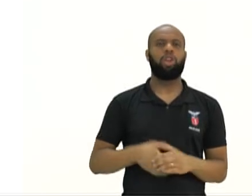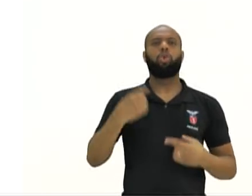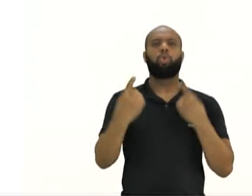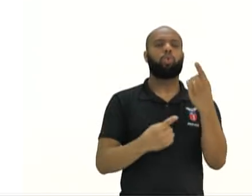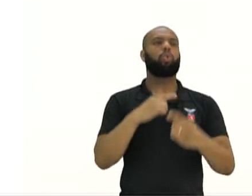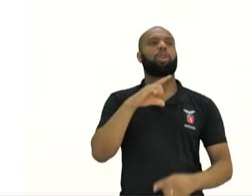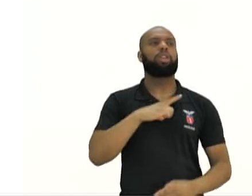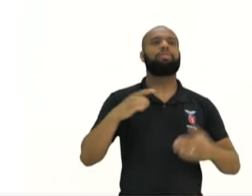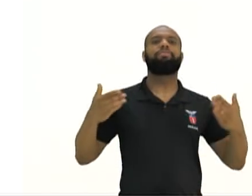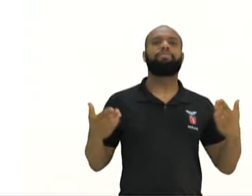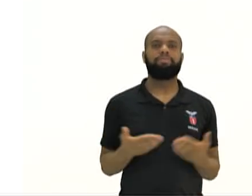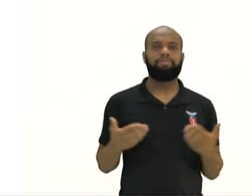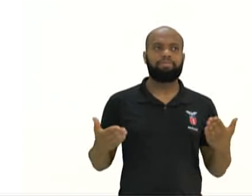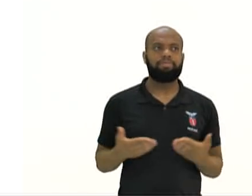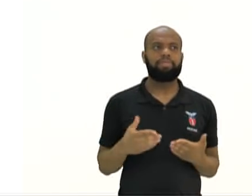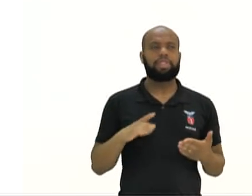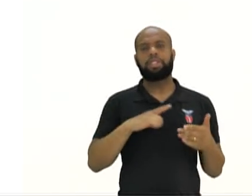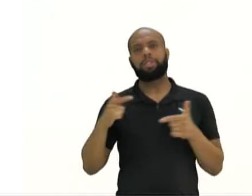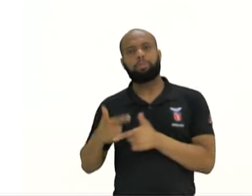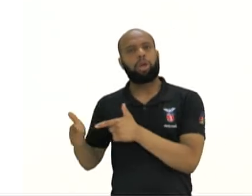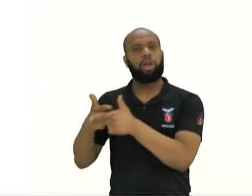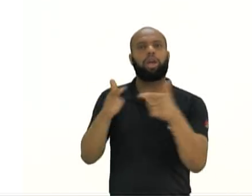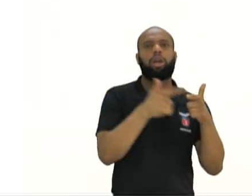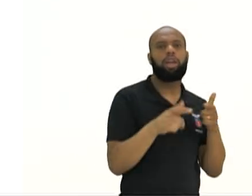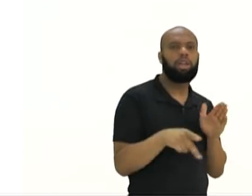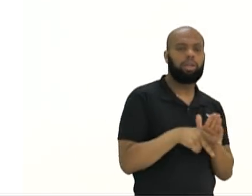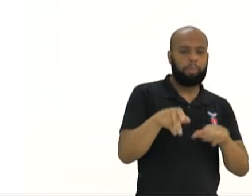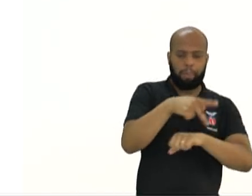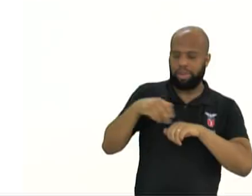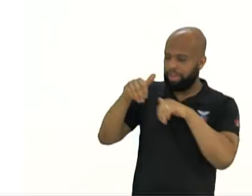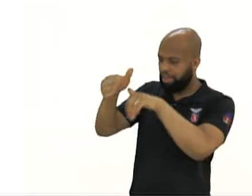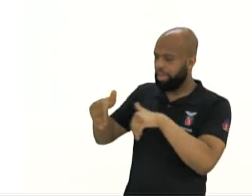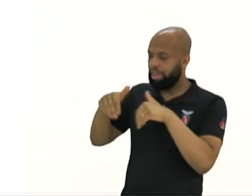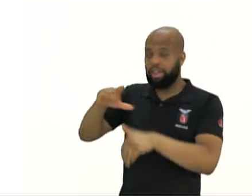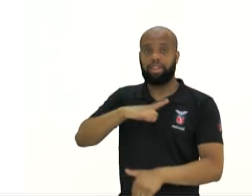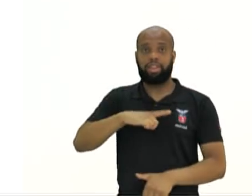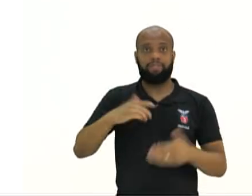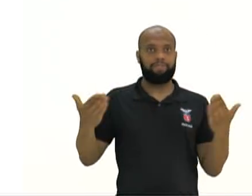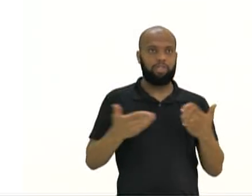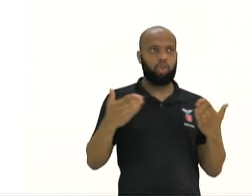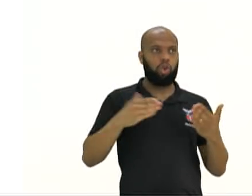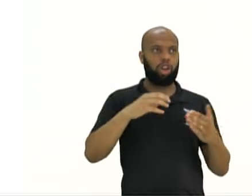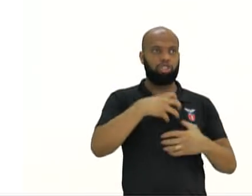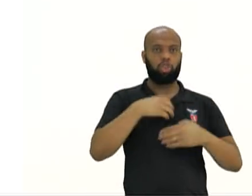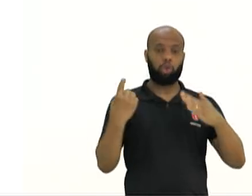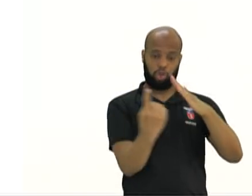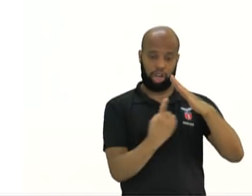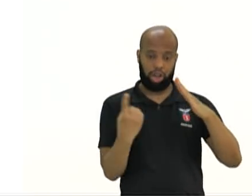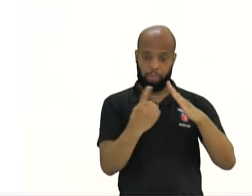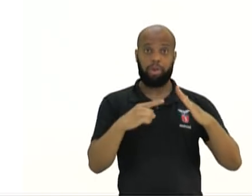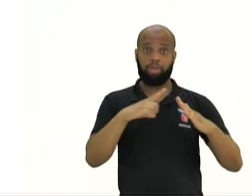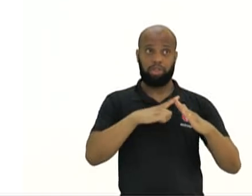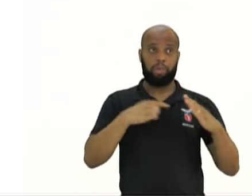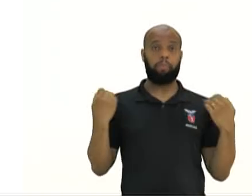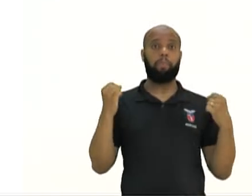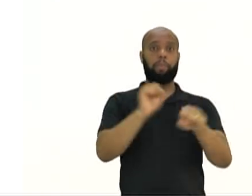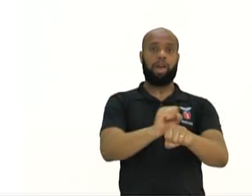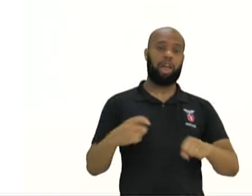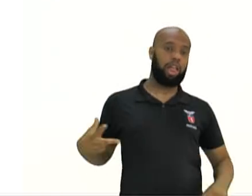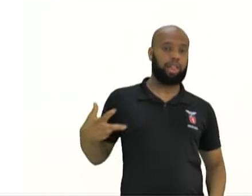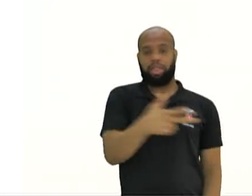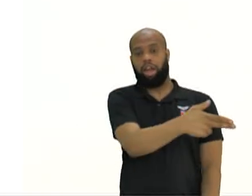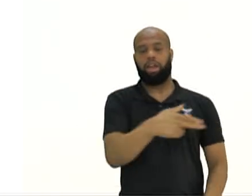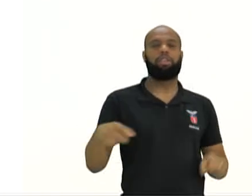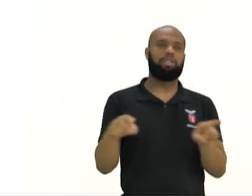foram os problemas que a Austrália encontrou? Esse confinamento muito rigoroso que aconteceu. Essa parada por